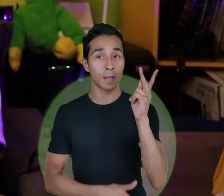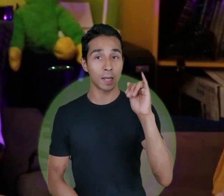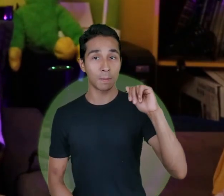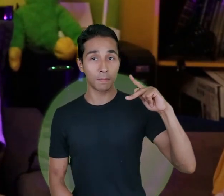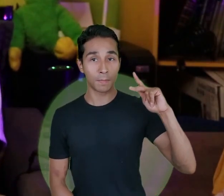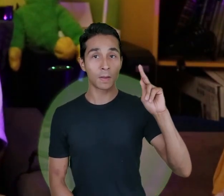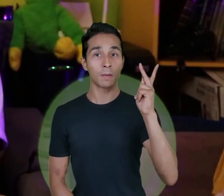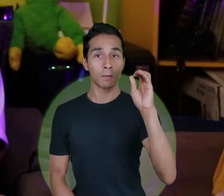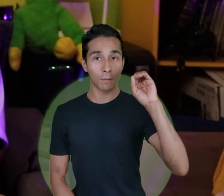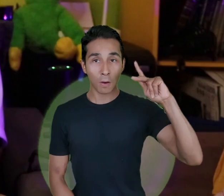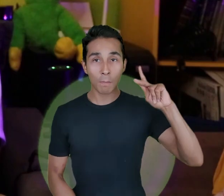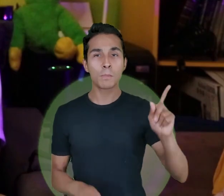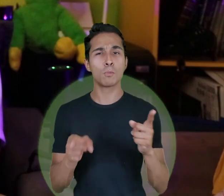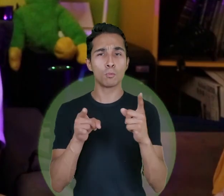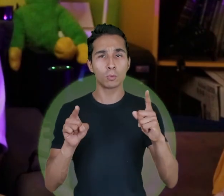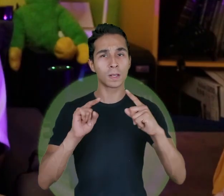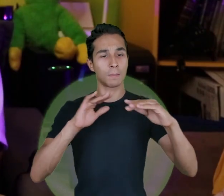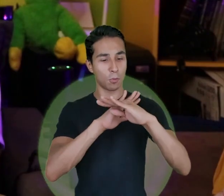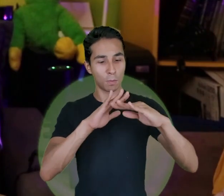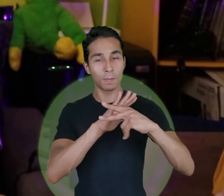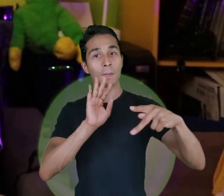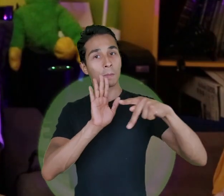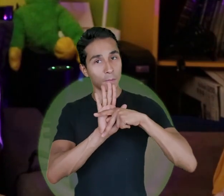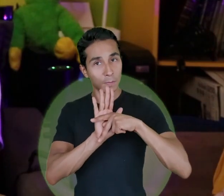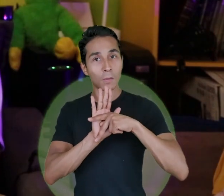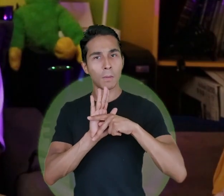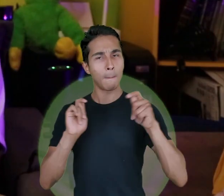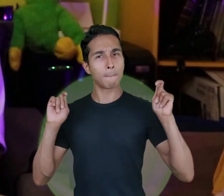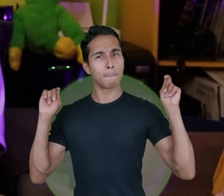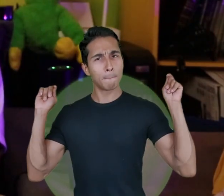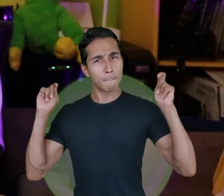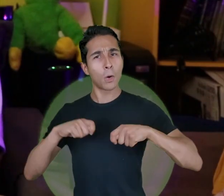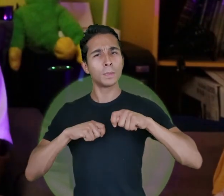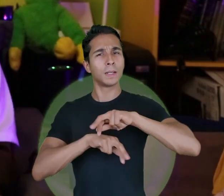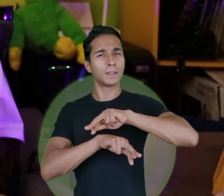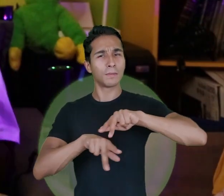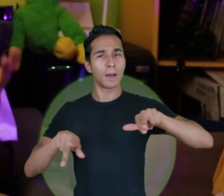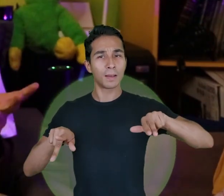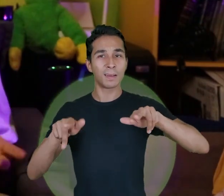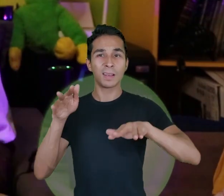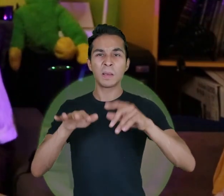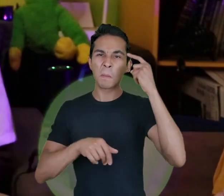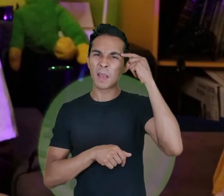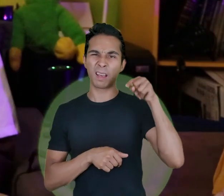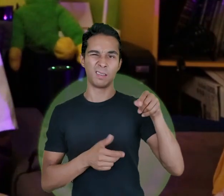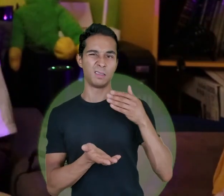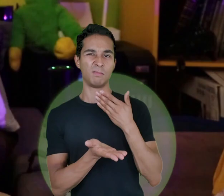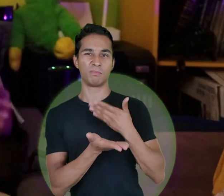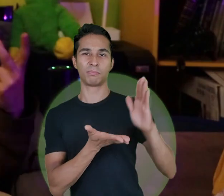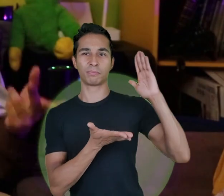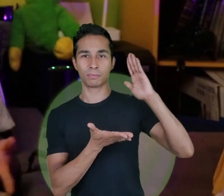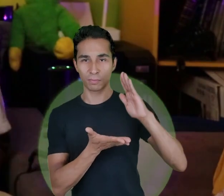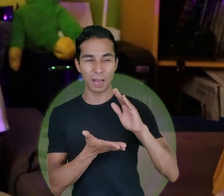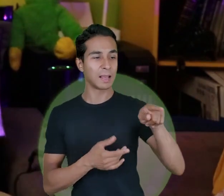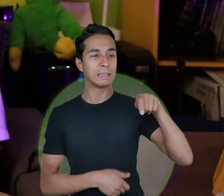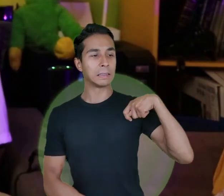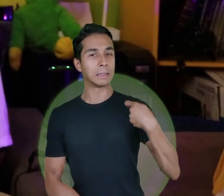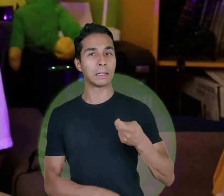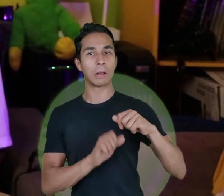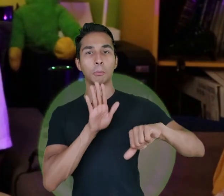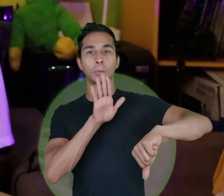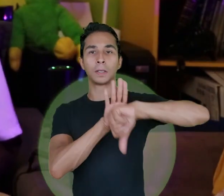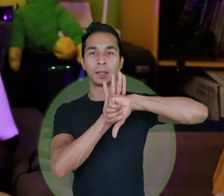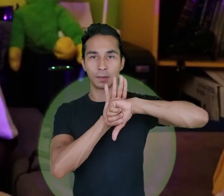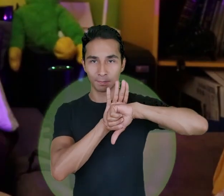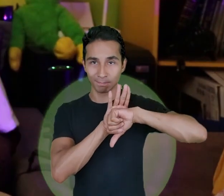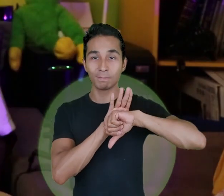música urbana. Enfim, tantas possibilidades e que muitas vezes são apagadas pela marginalização ou pela criminalização desses